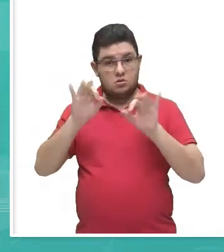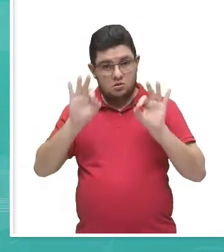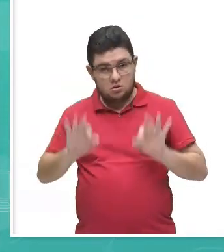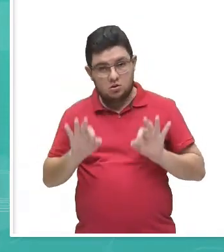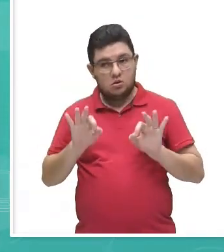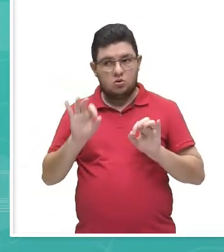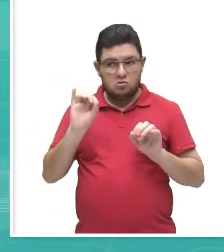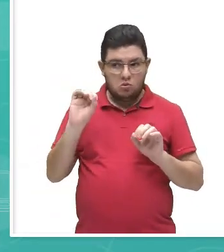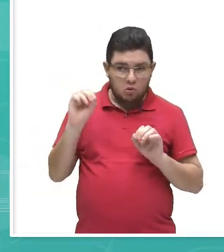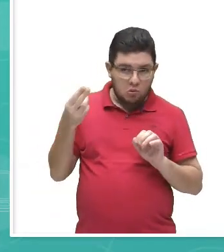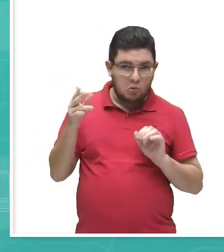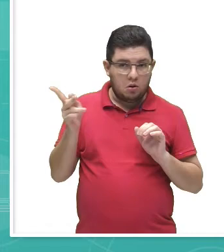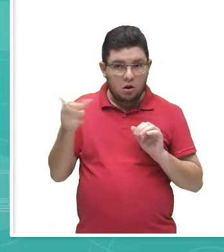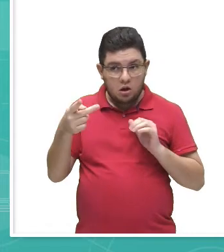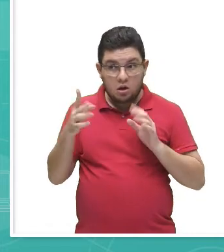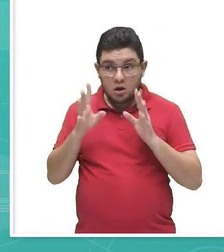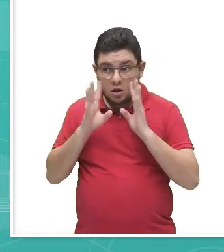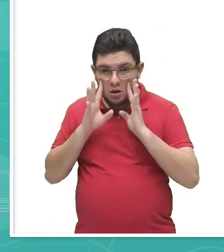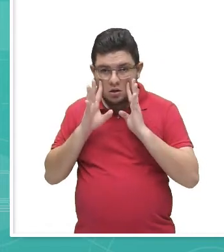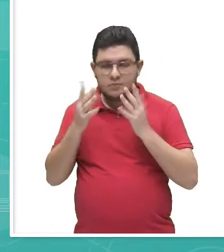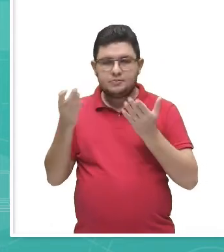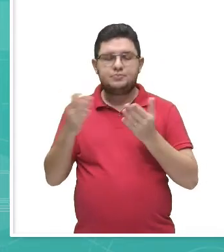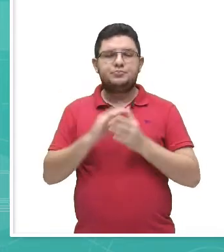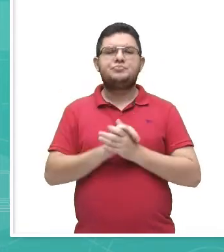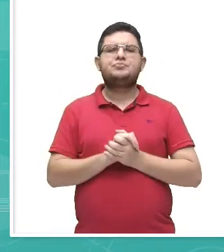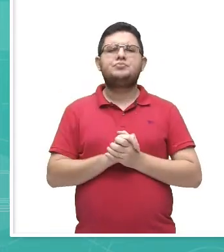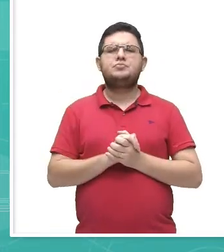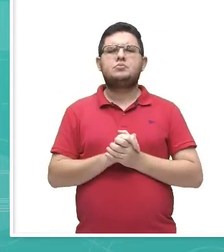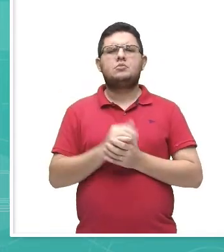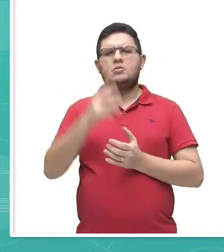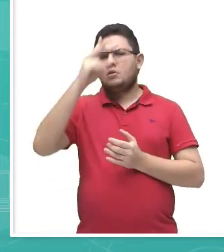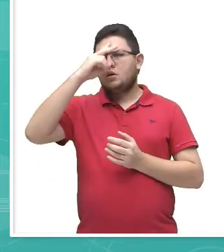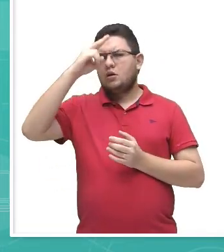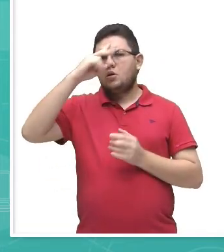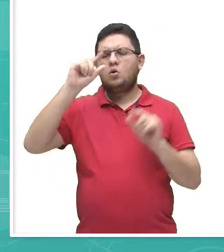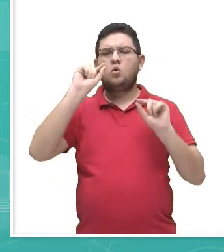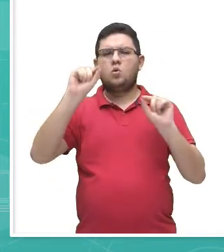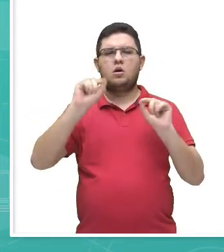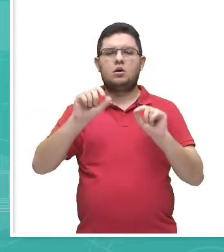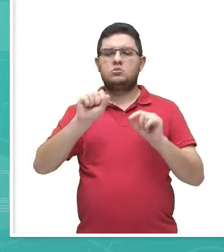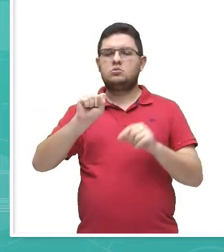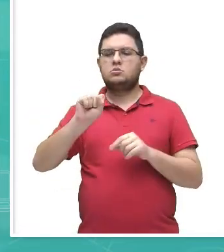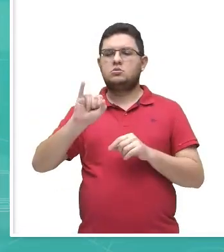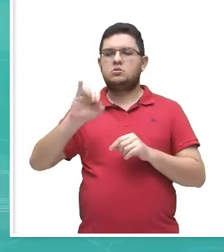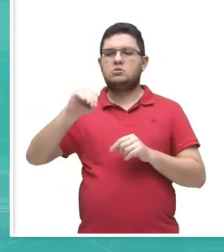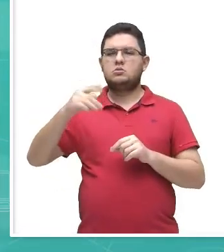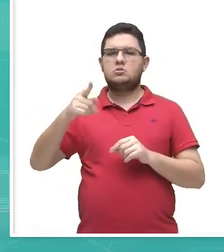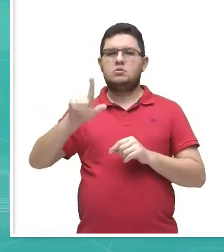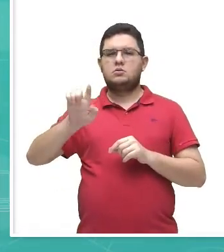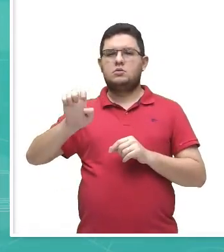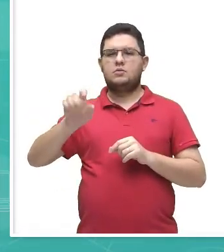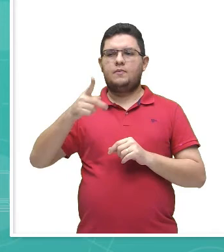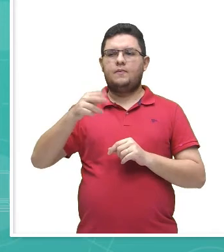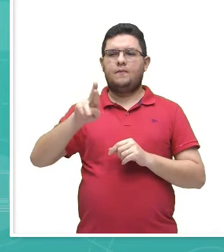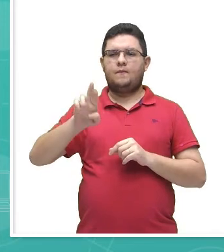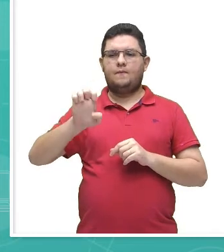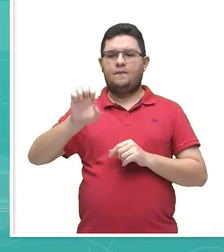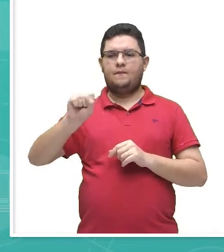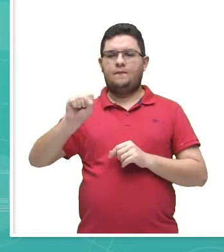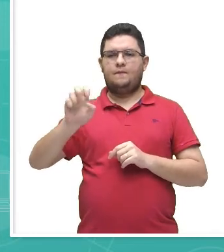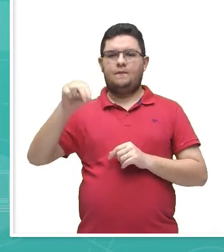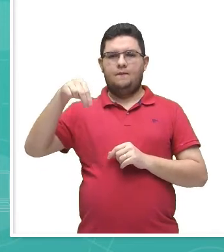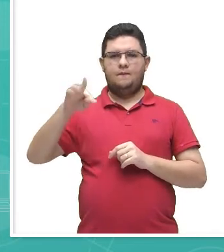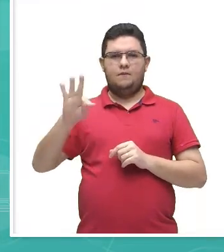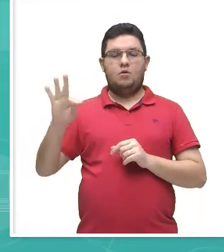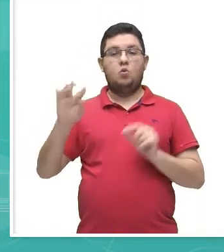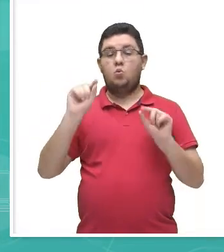pessoa do singular. Lembre-se que no Simple Present, verbos conjugados na terceira pessoa do singular devem ser acrescido de S. Tá certo? Se